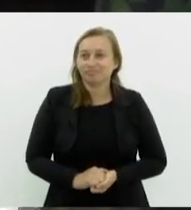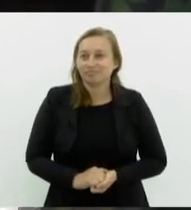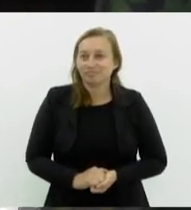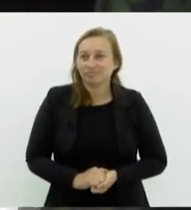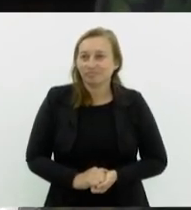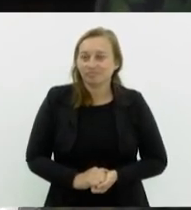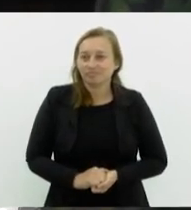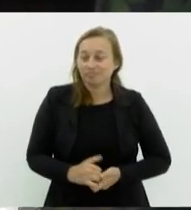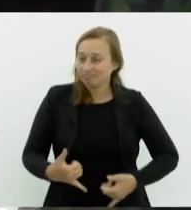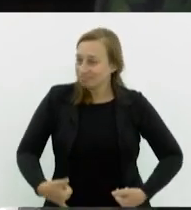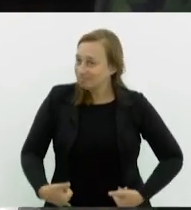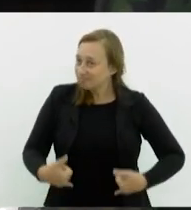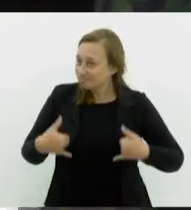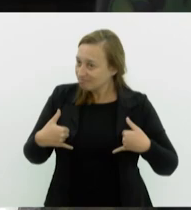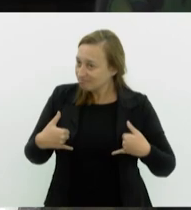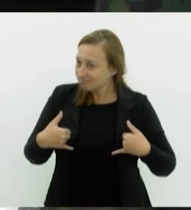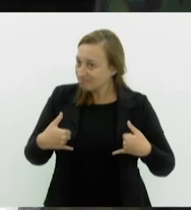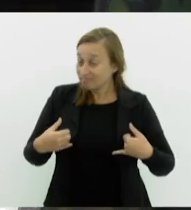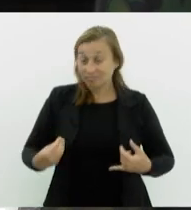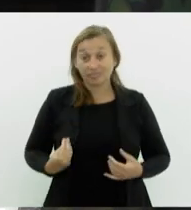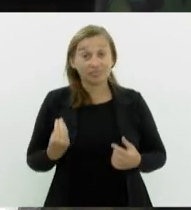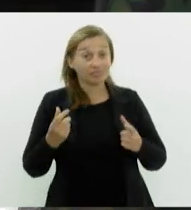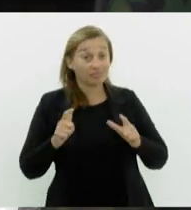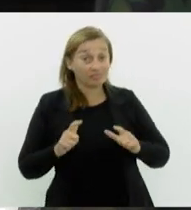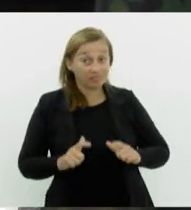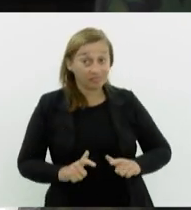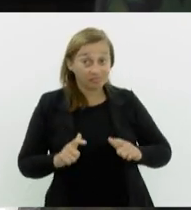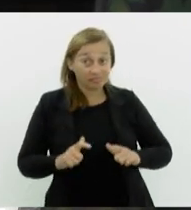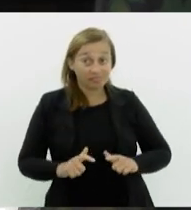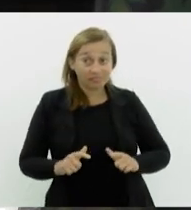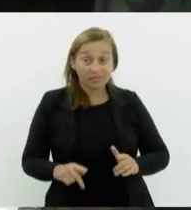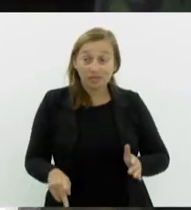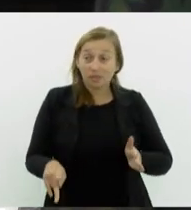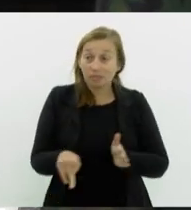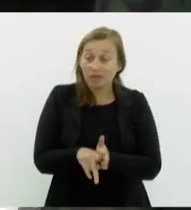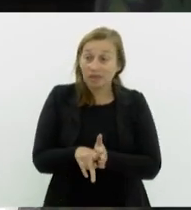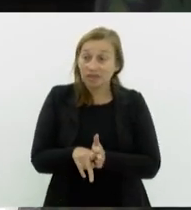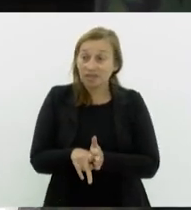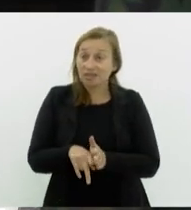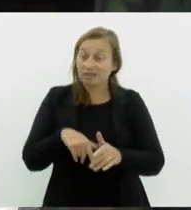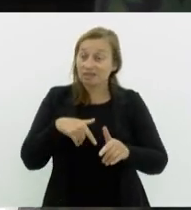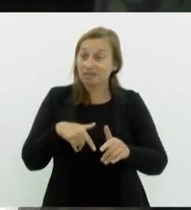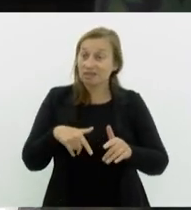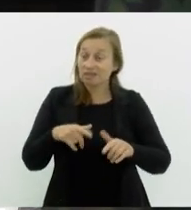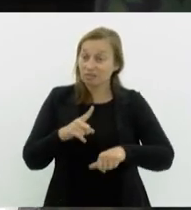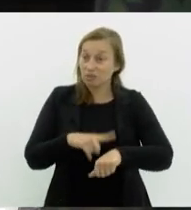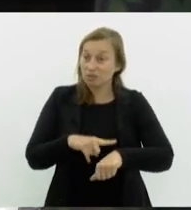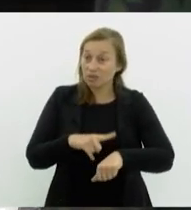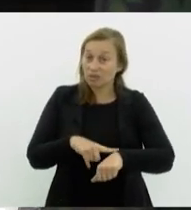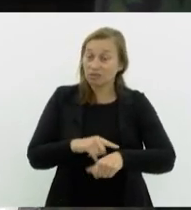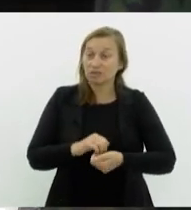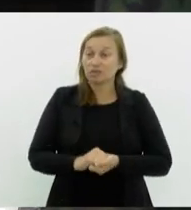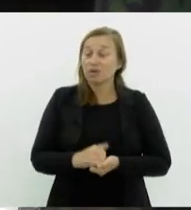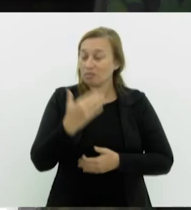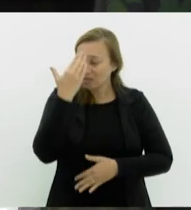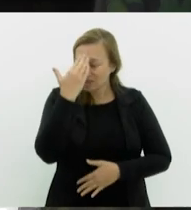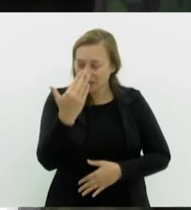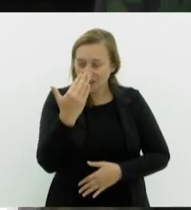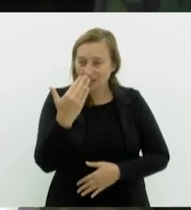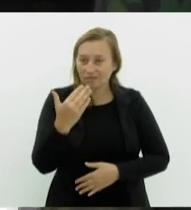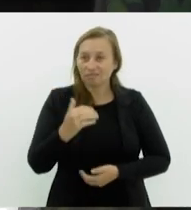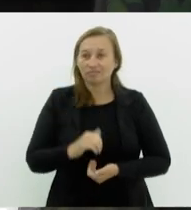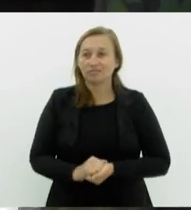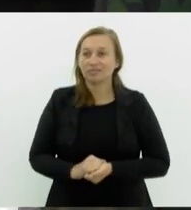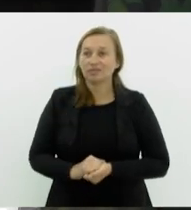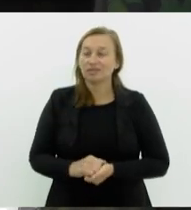me honra muito estar aqui fazendo parte desses trabalhos. Muito obrigado. Espero, com essas